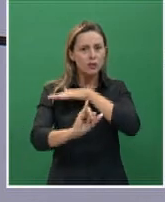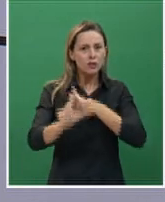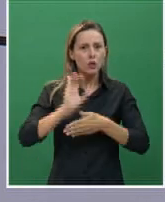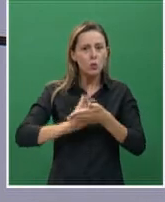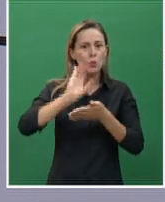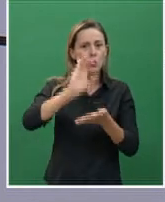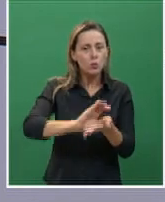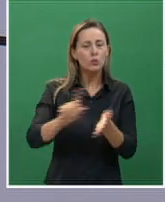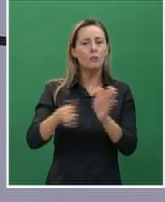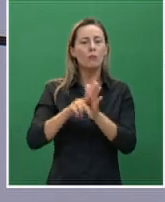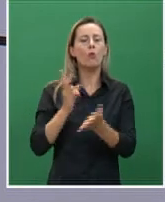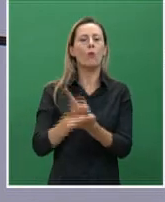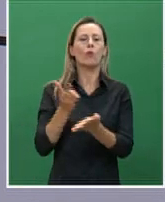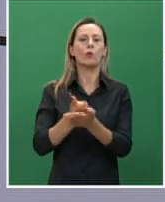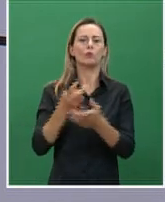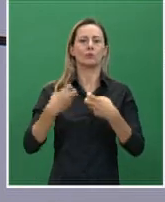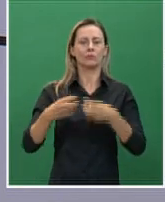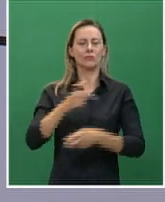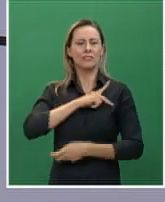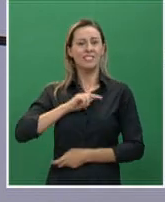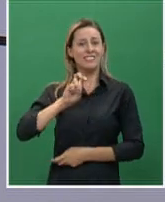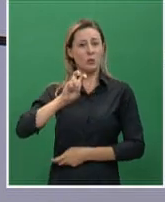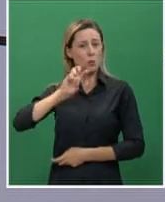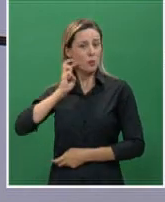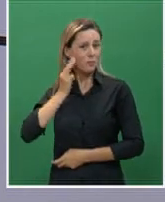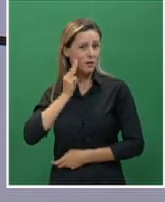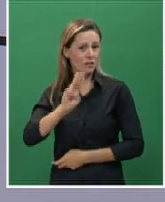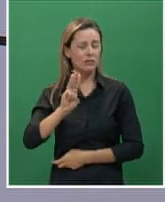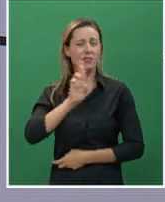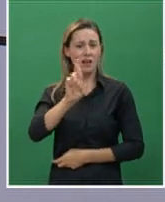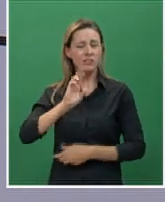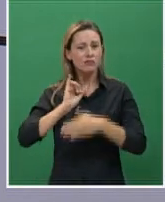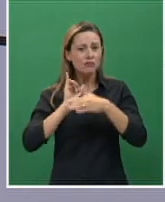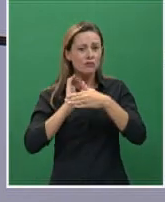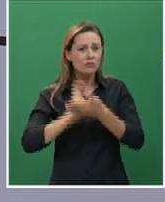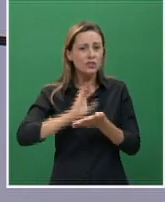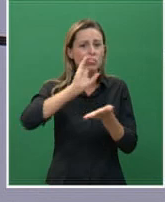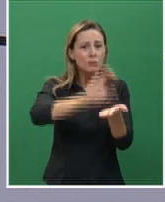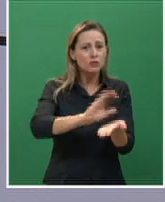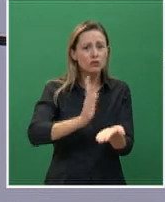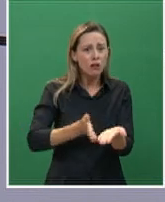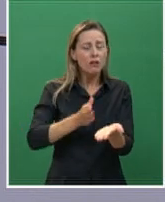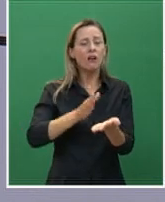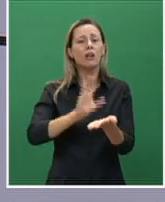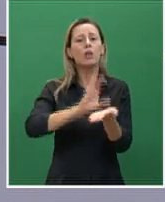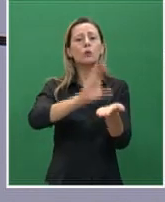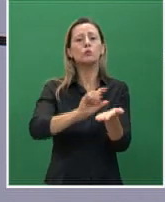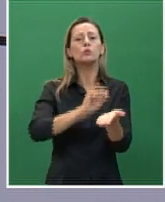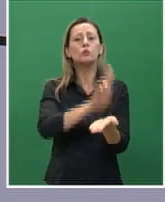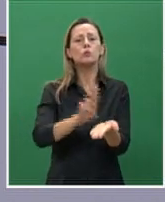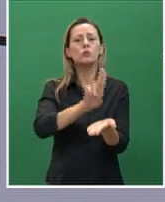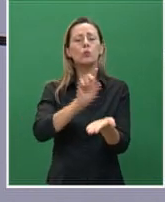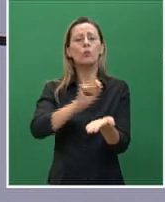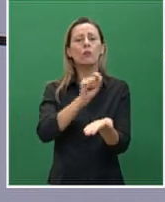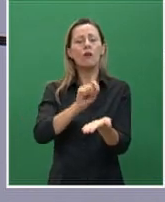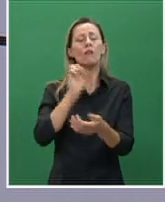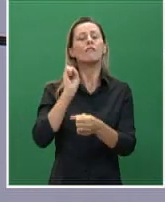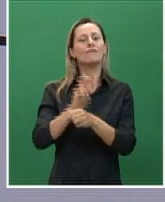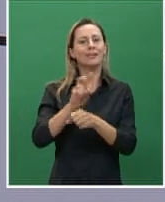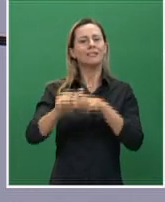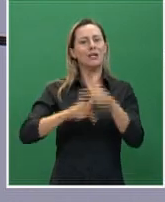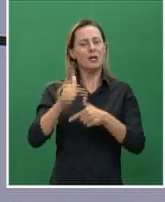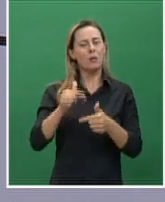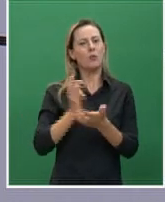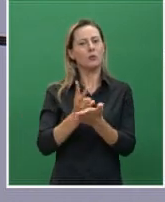para manter o transporte coletivo andando já investimos r$ 5000000 e esse recurso está sendo utilizado pelo menos para manter o emprego e